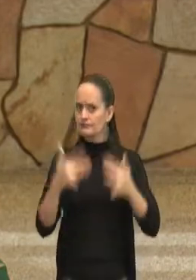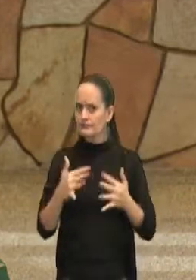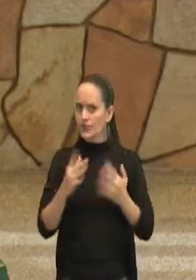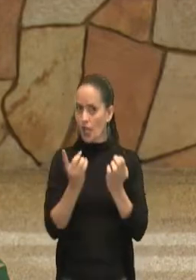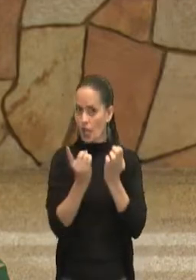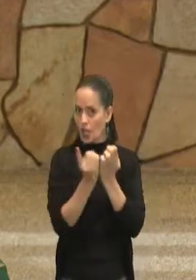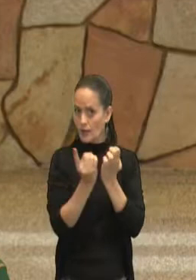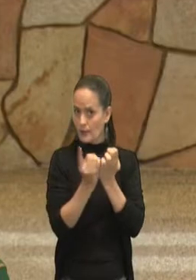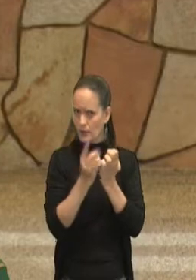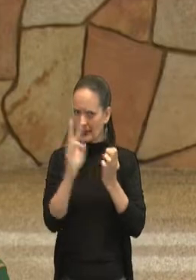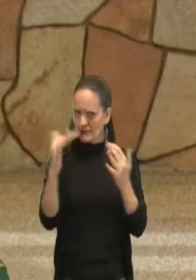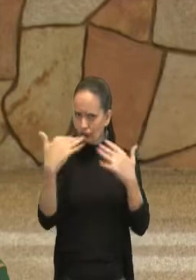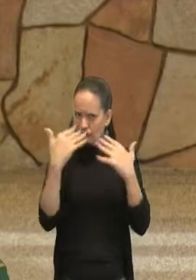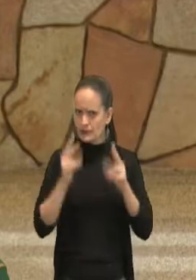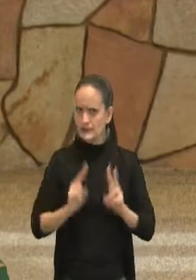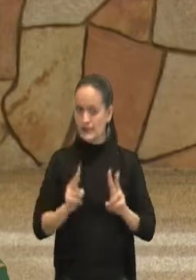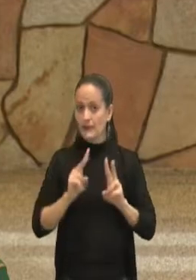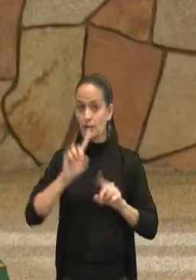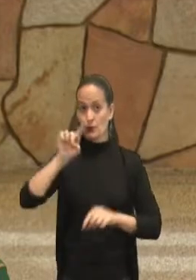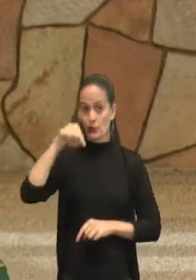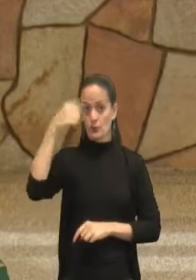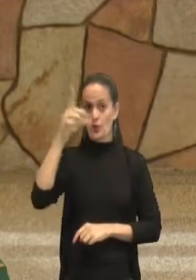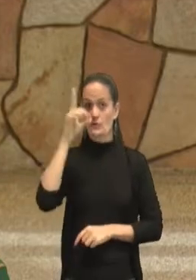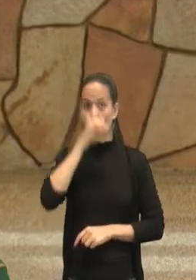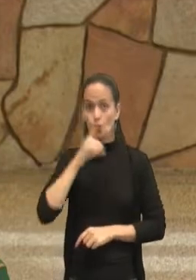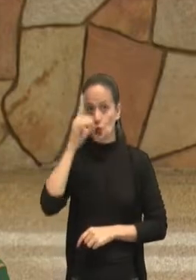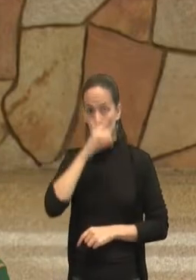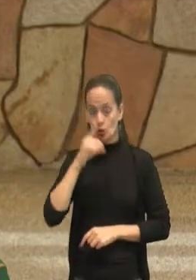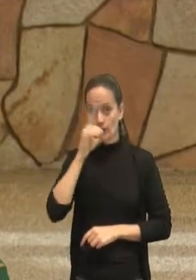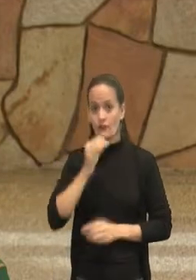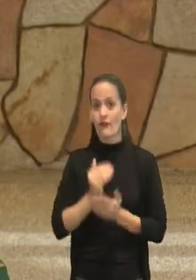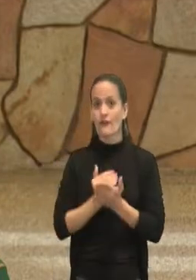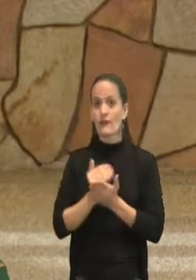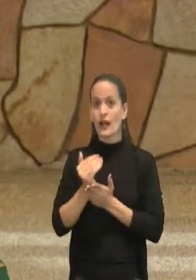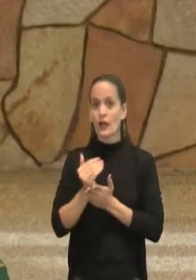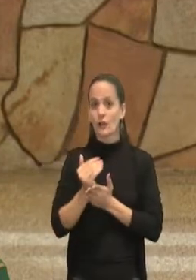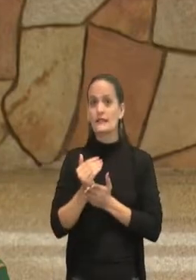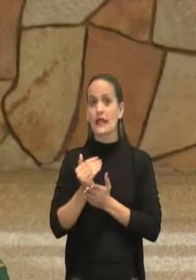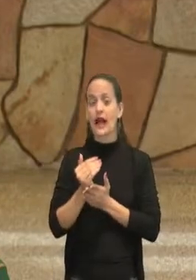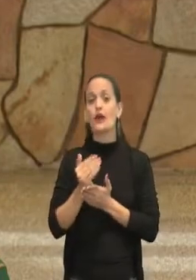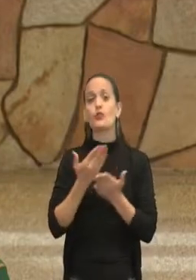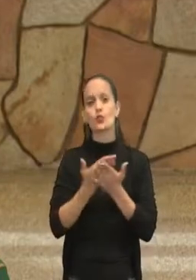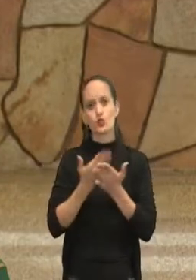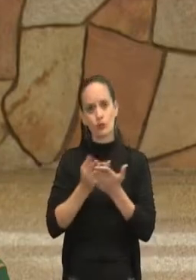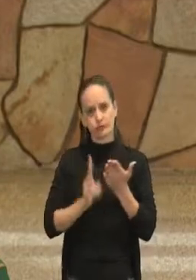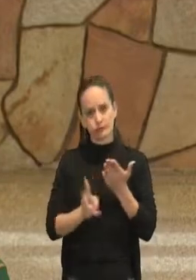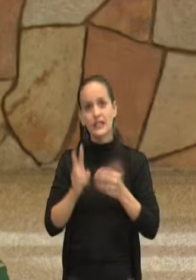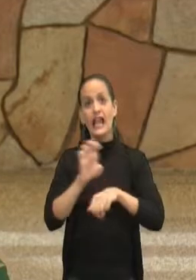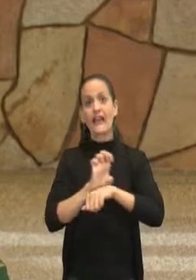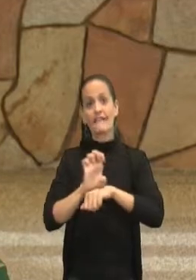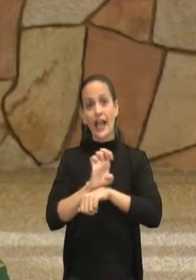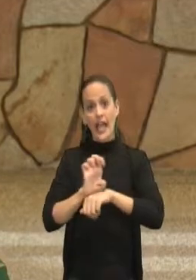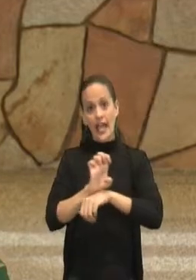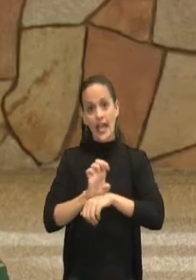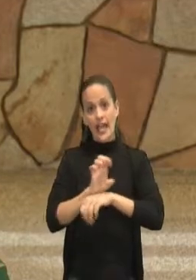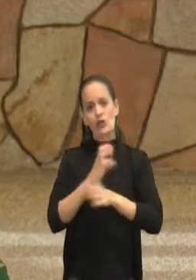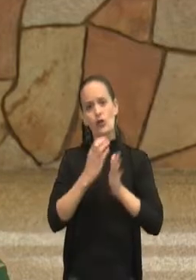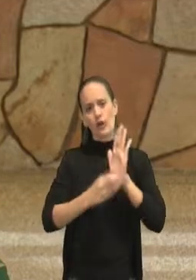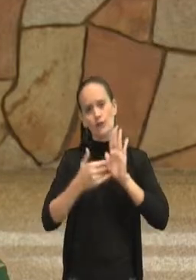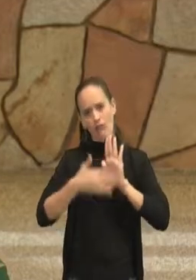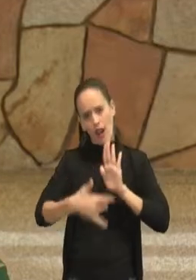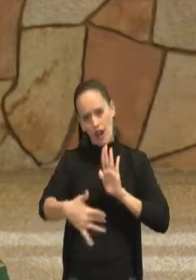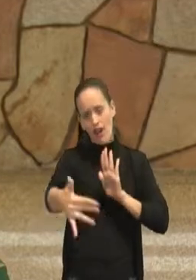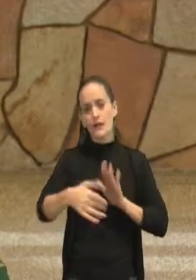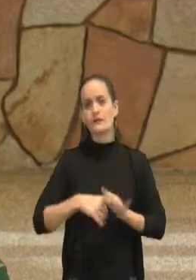escola bíblica, no domingo que vem nós vamos então iniciar o estudo da carta aos Efésios, e eu convido você a durante a semana